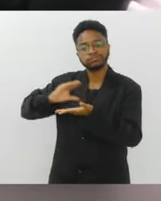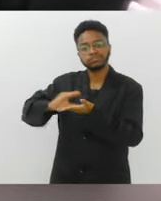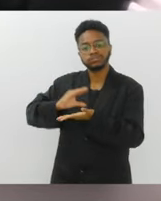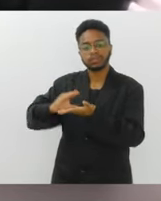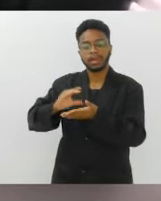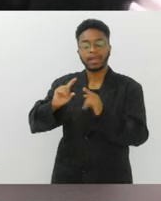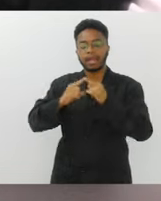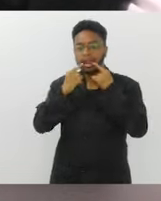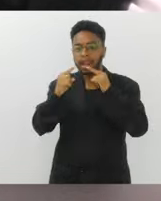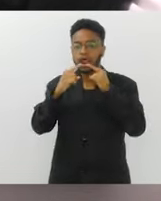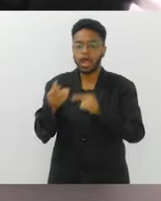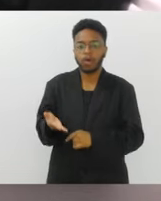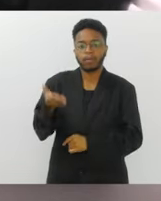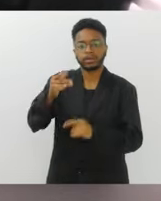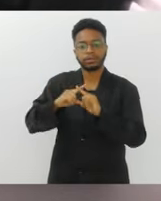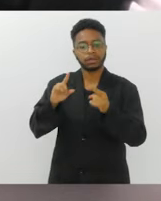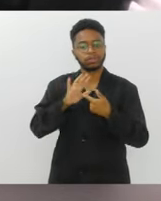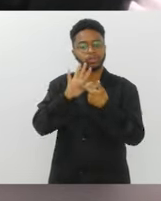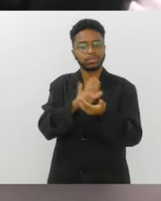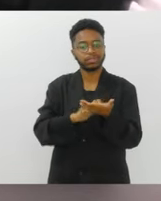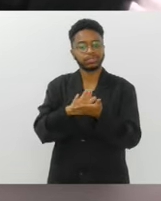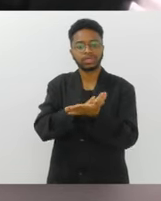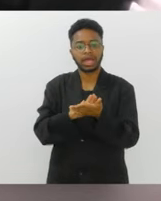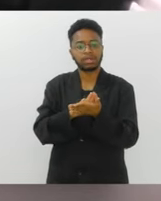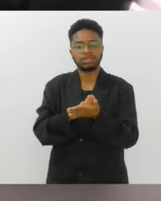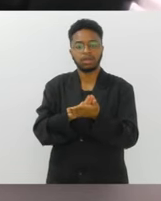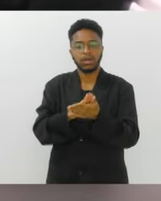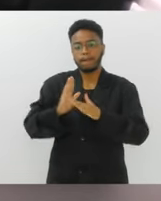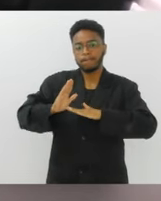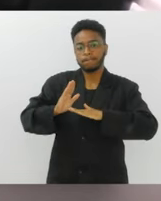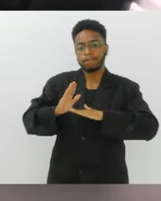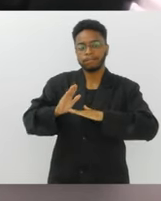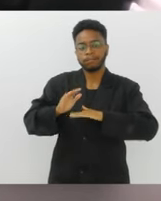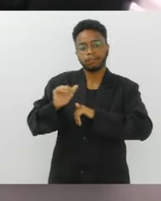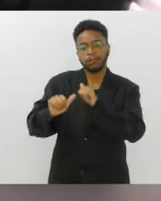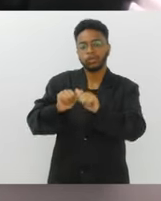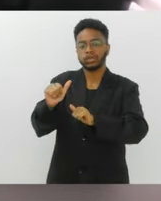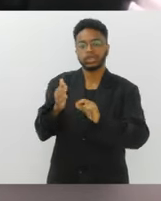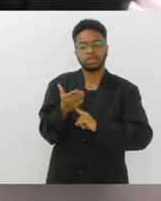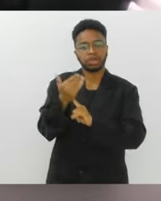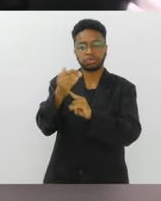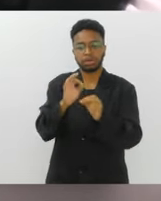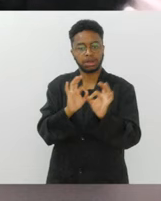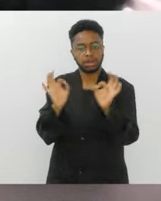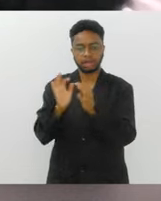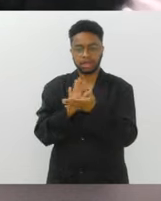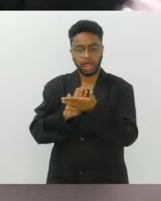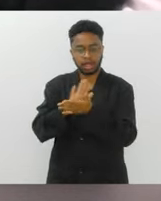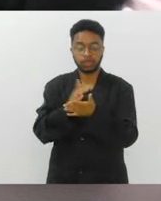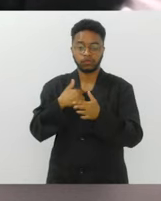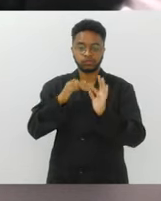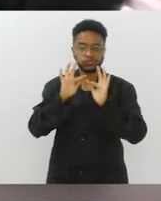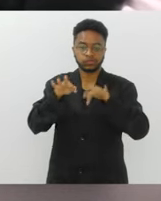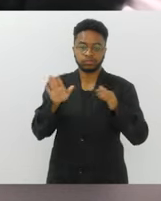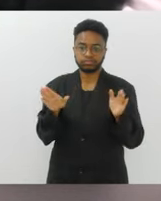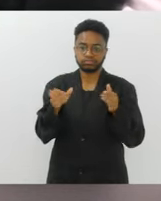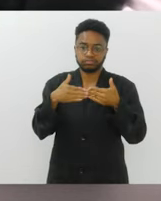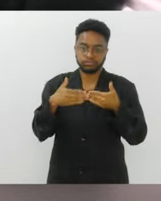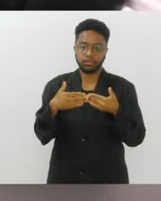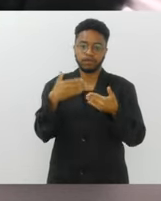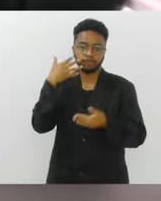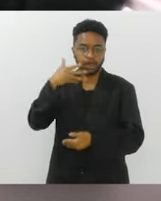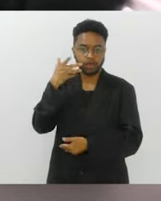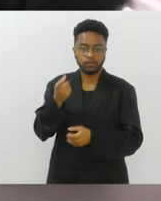E nada apresentou de modernidade. De modo que eu encerro a minha fala, voltando à presidência, para o deputado Luiz